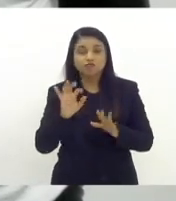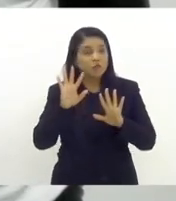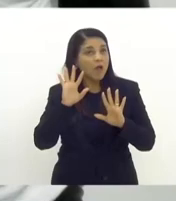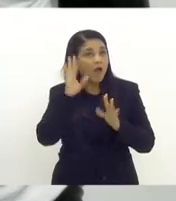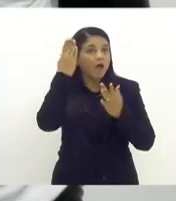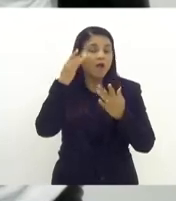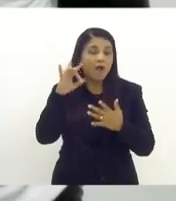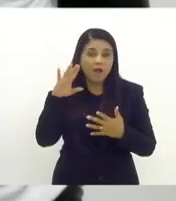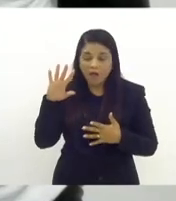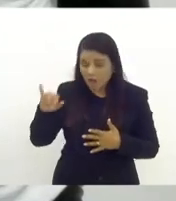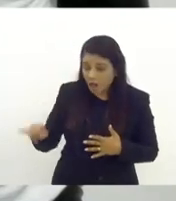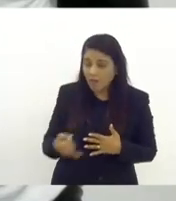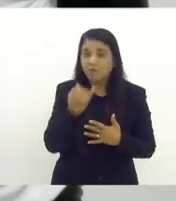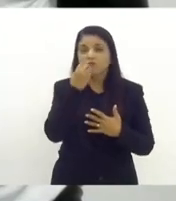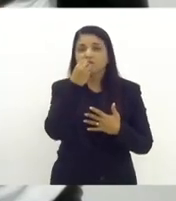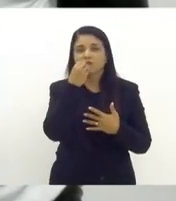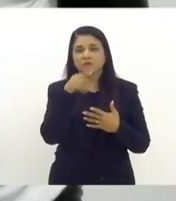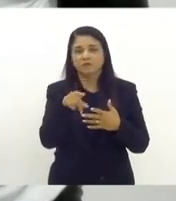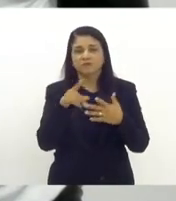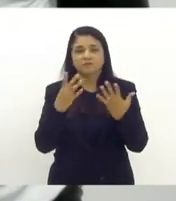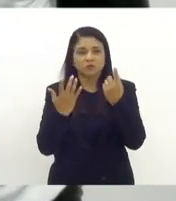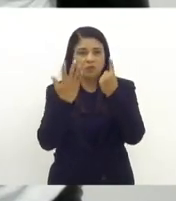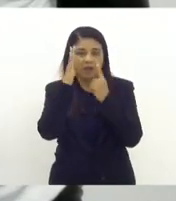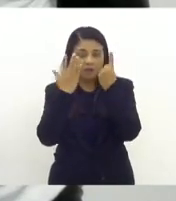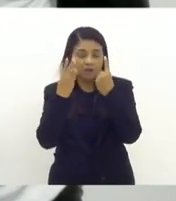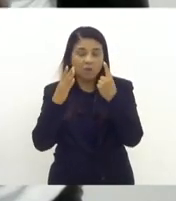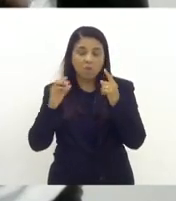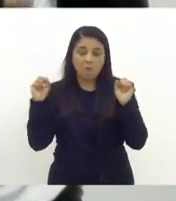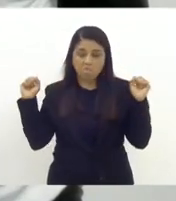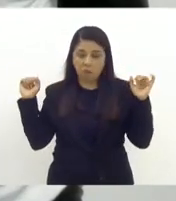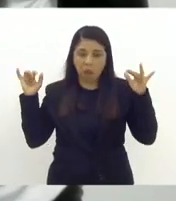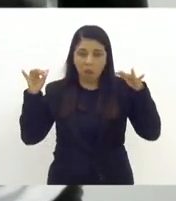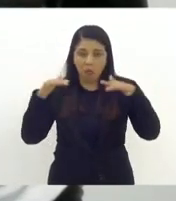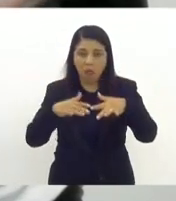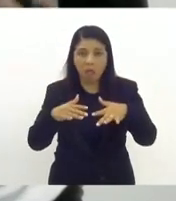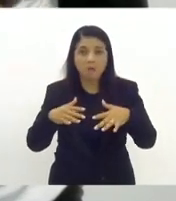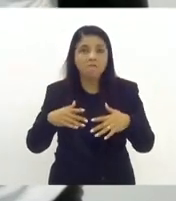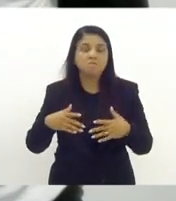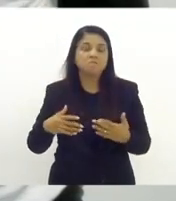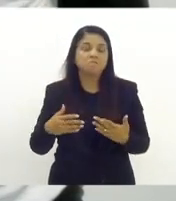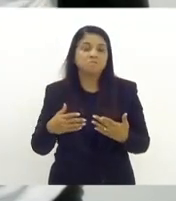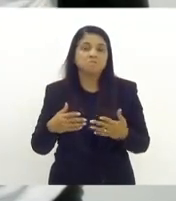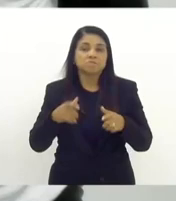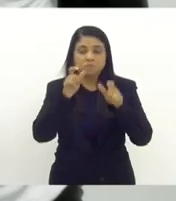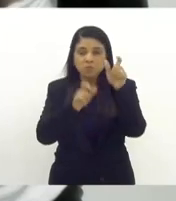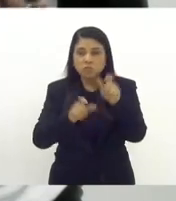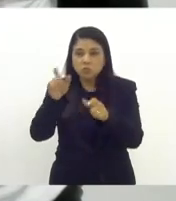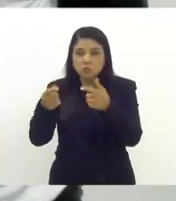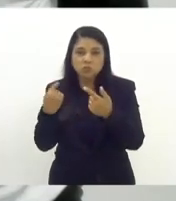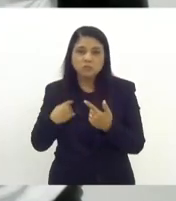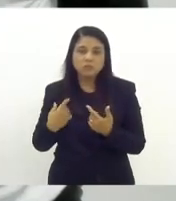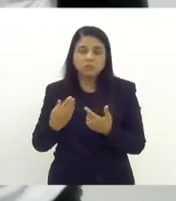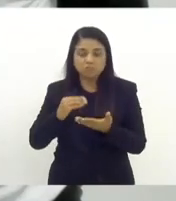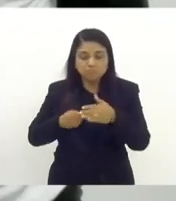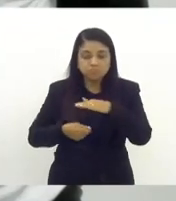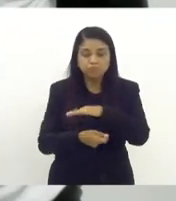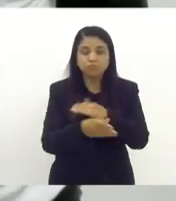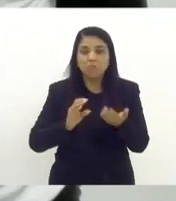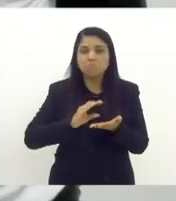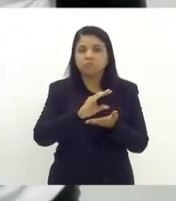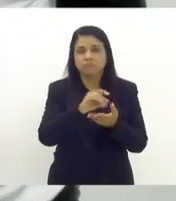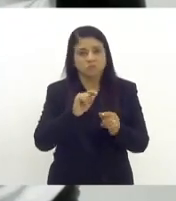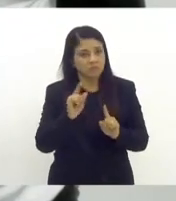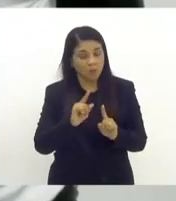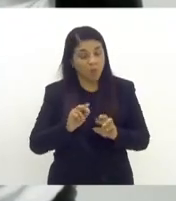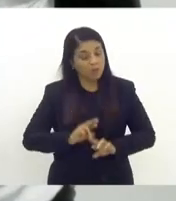e trazer milhares de pessoas né centenas de milhares pessoas conseguir os seus patrocínios e fazer seu trabalho que é legítimo